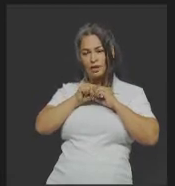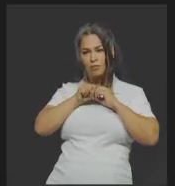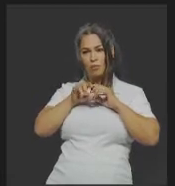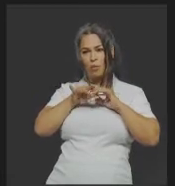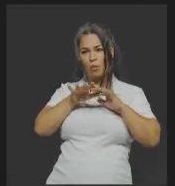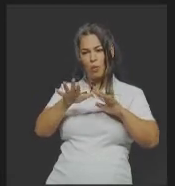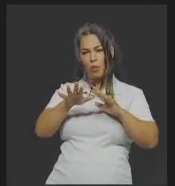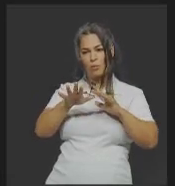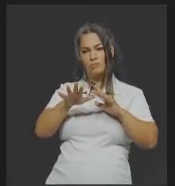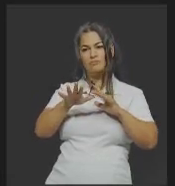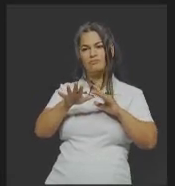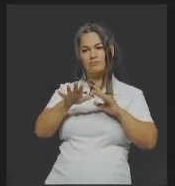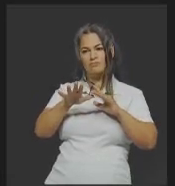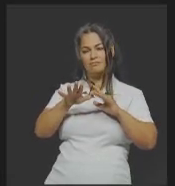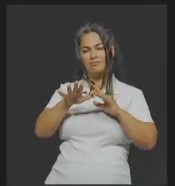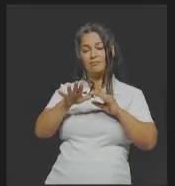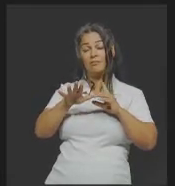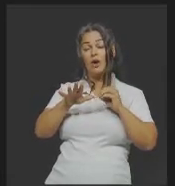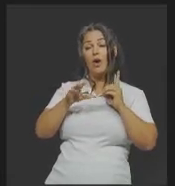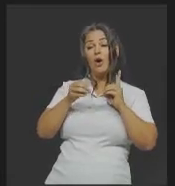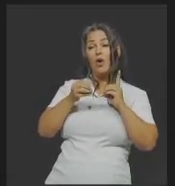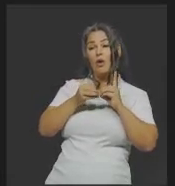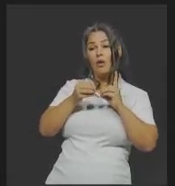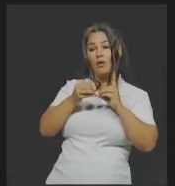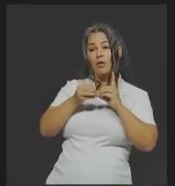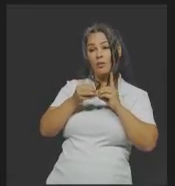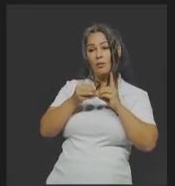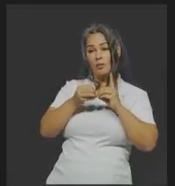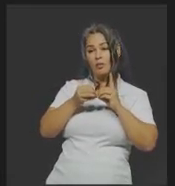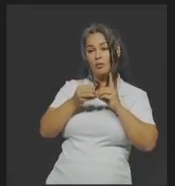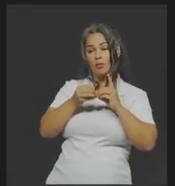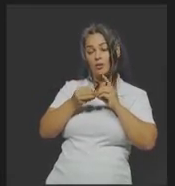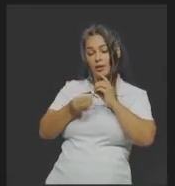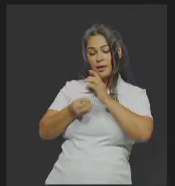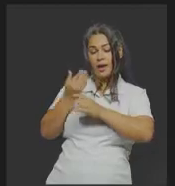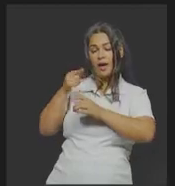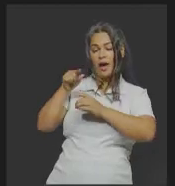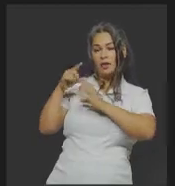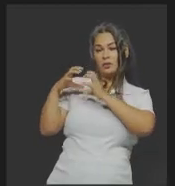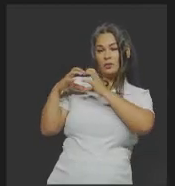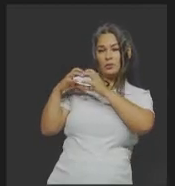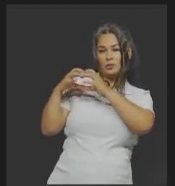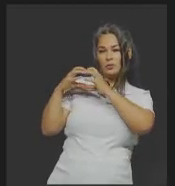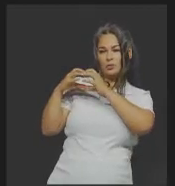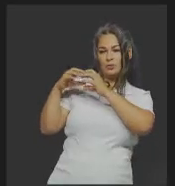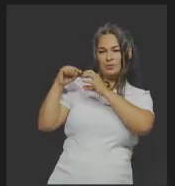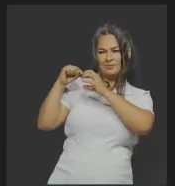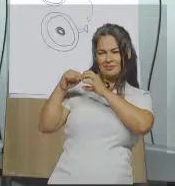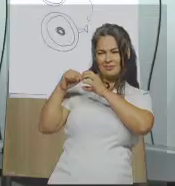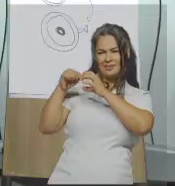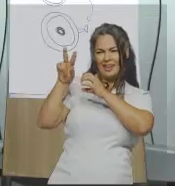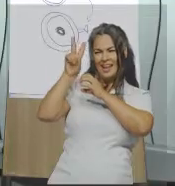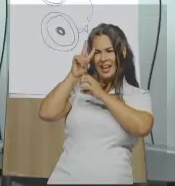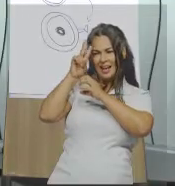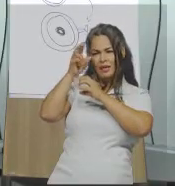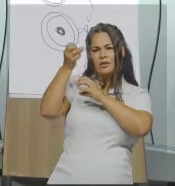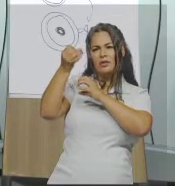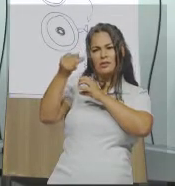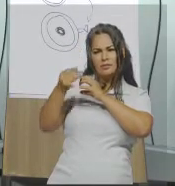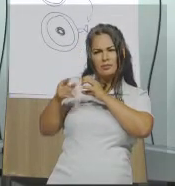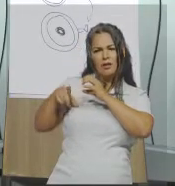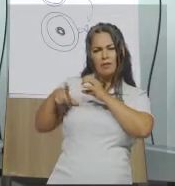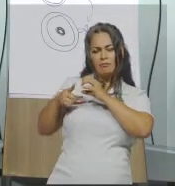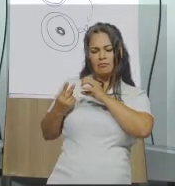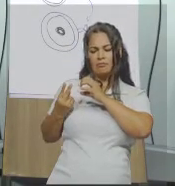lá os hormônios produzidos pelo hipotálamo, tinha lá ocitocina e o hormônio antidiurético. Pois é,